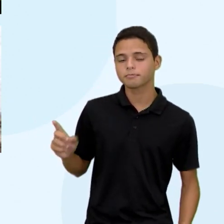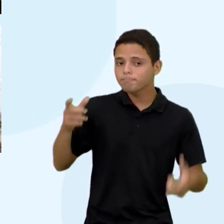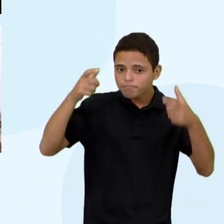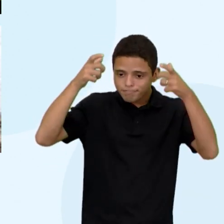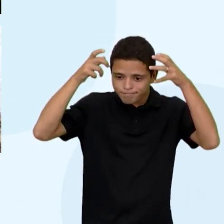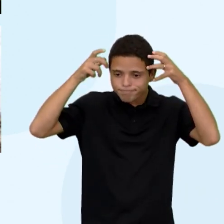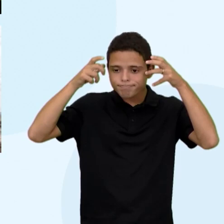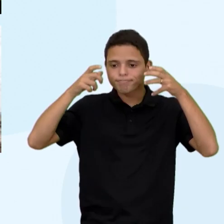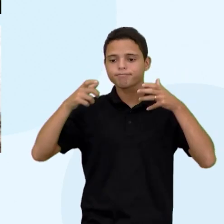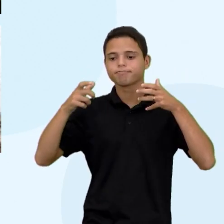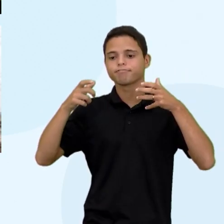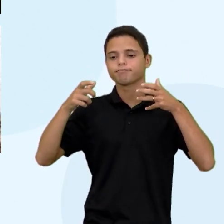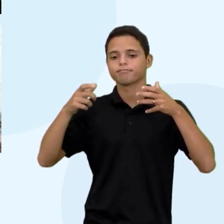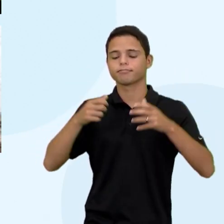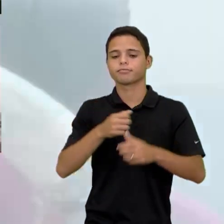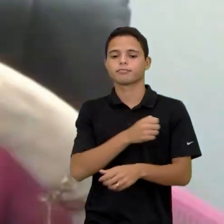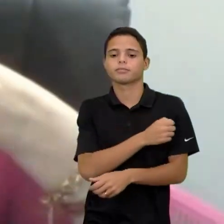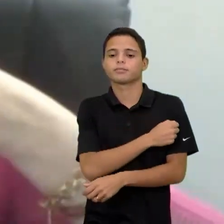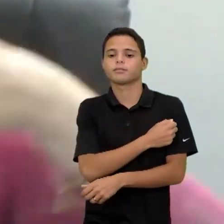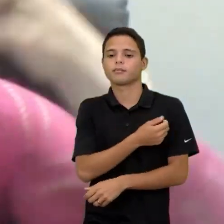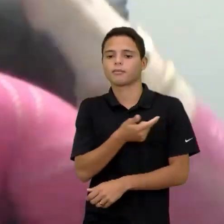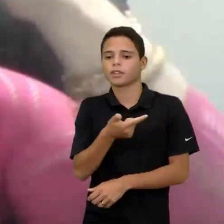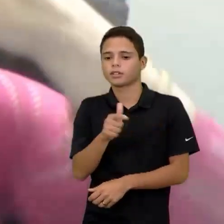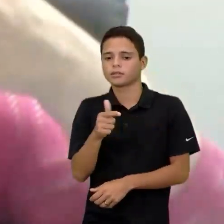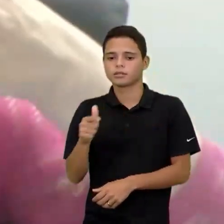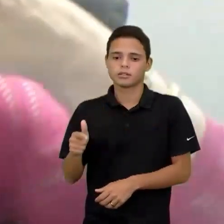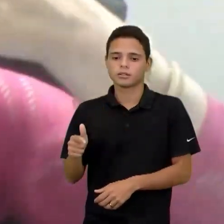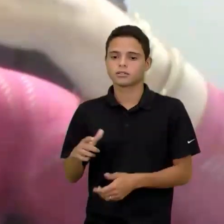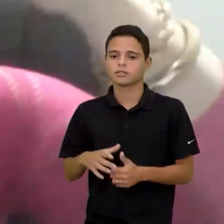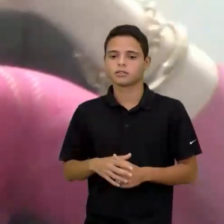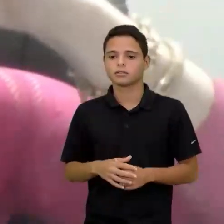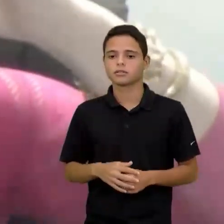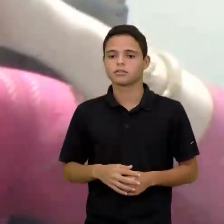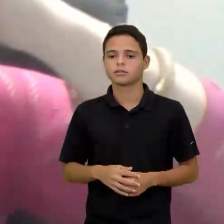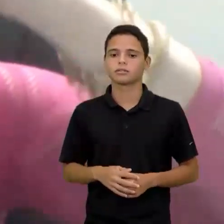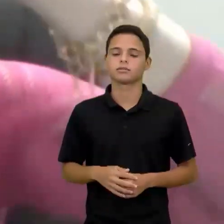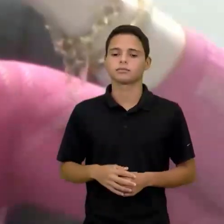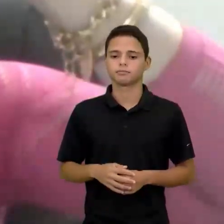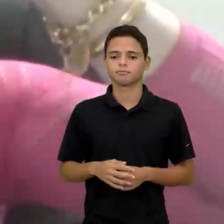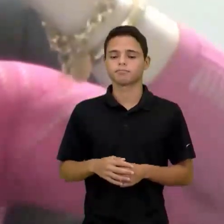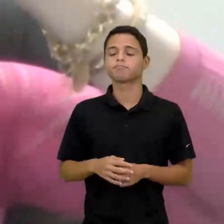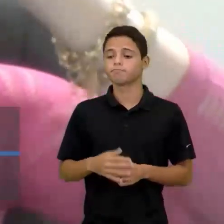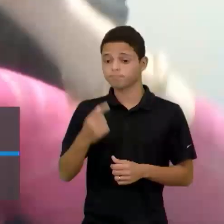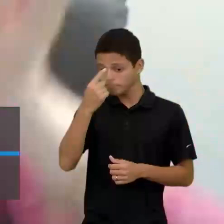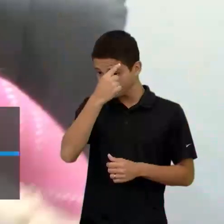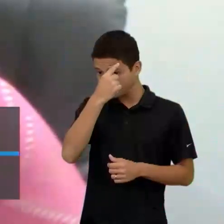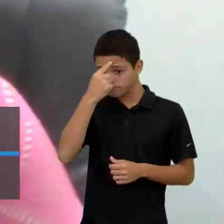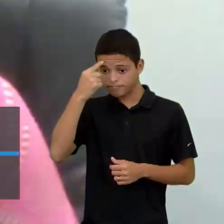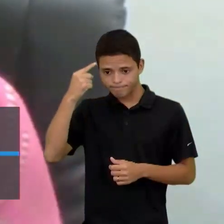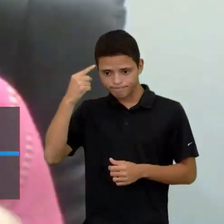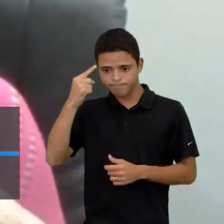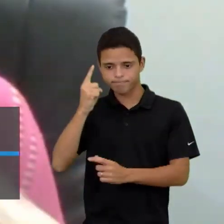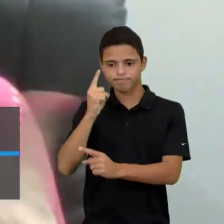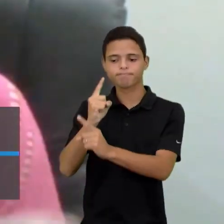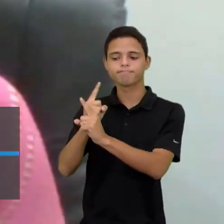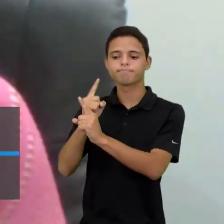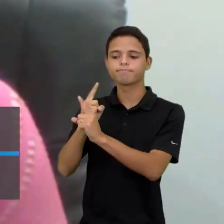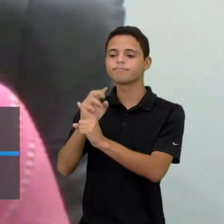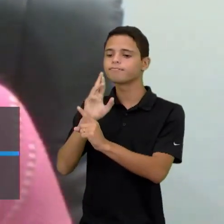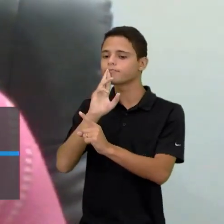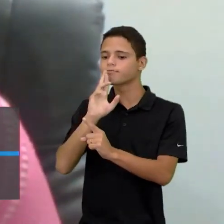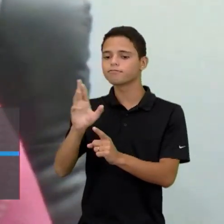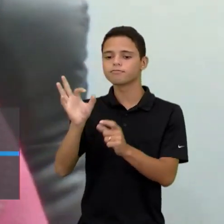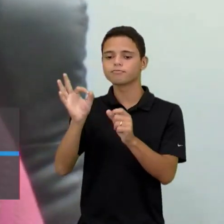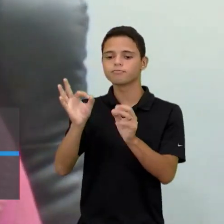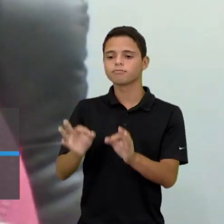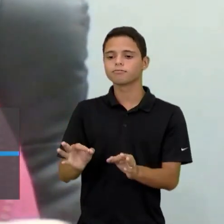aí é um aluno aqui que ele não tem, às vezes, o controle da cabeça, mas ele consegue aqui, né, se identificar e dar a resposta